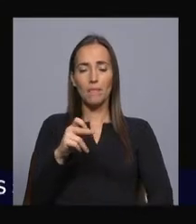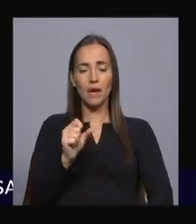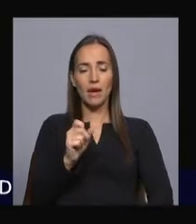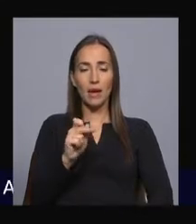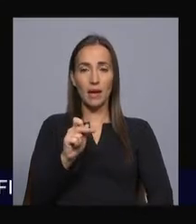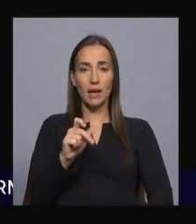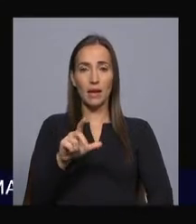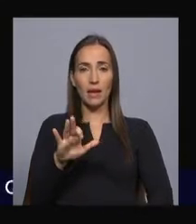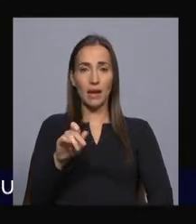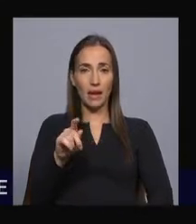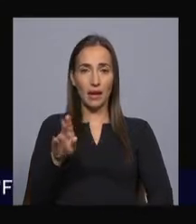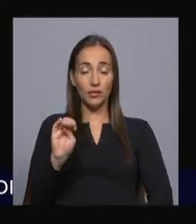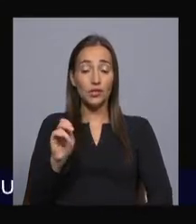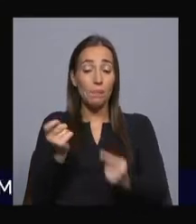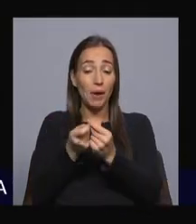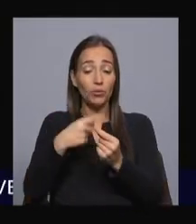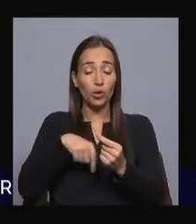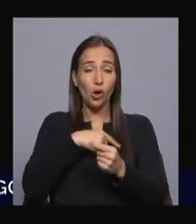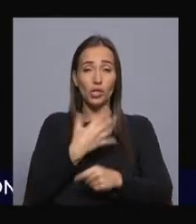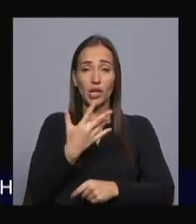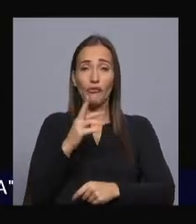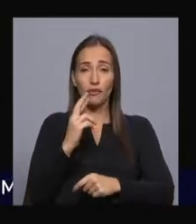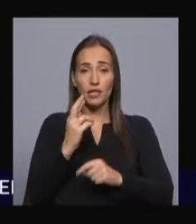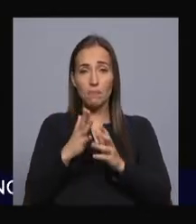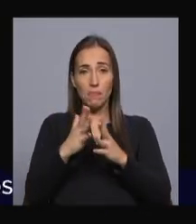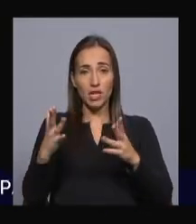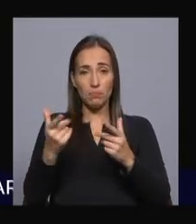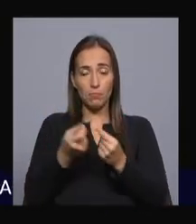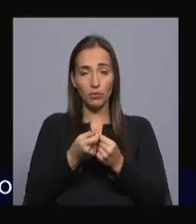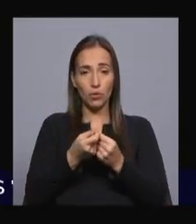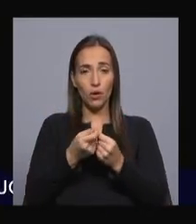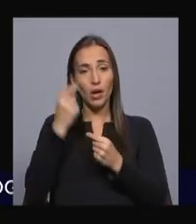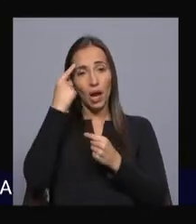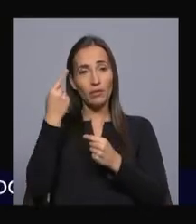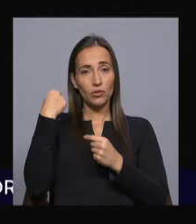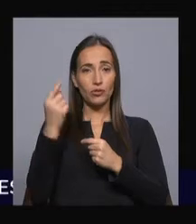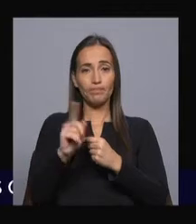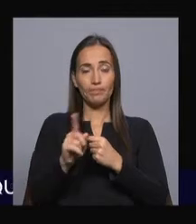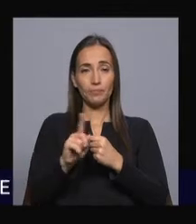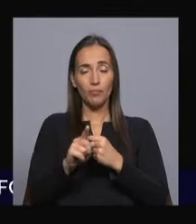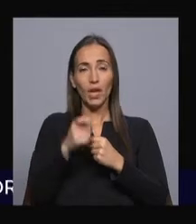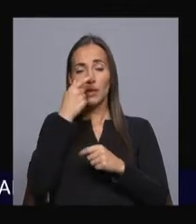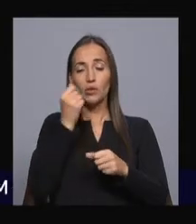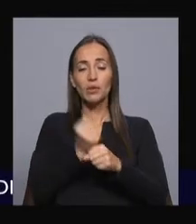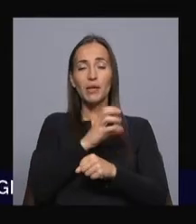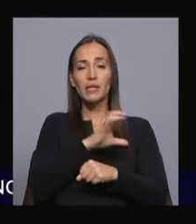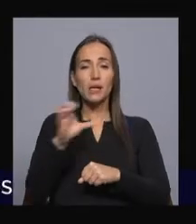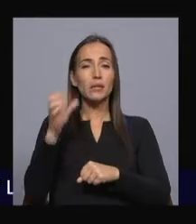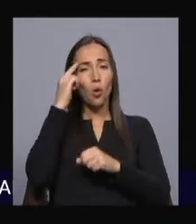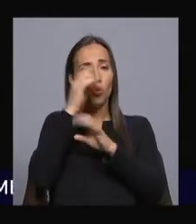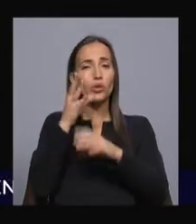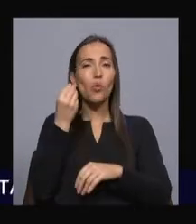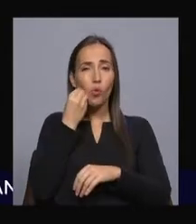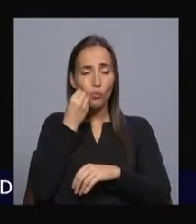nós, 5 vezes mais próxima do que aquilo que se pensava. E como é que os cientistas chegaram a esta conclusão? Olha, precisamente